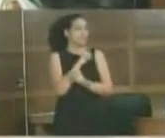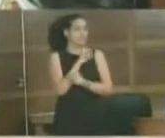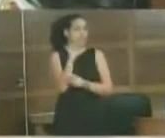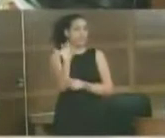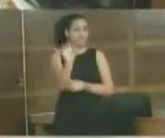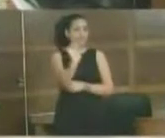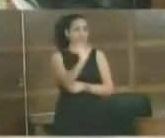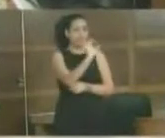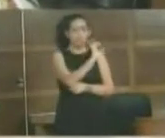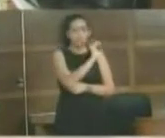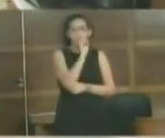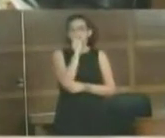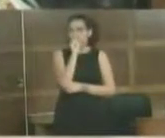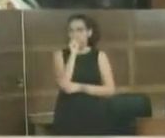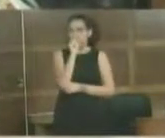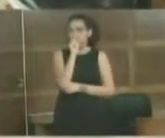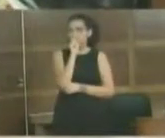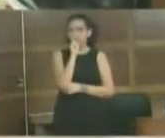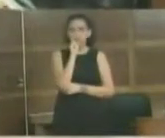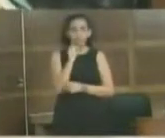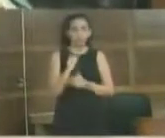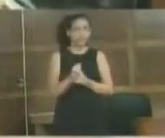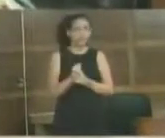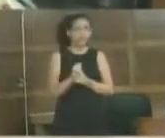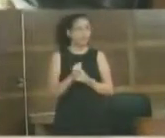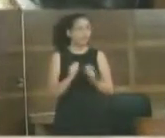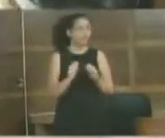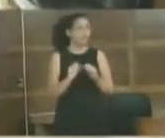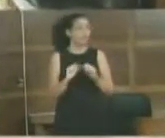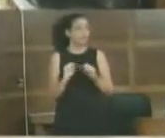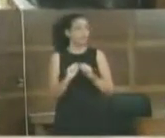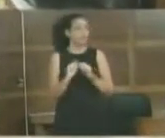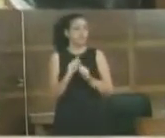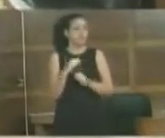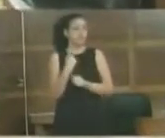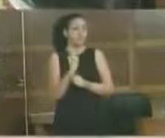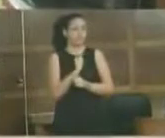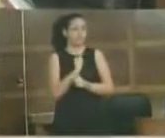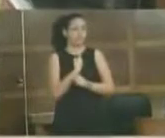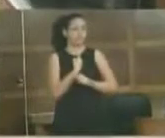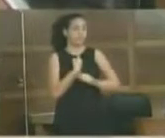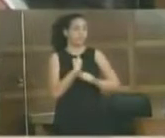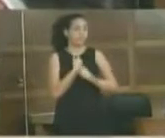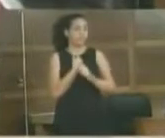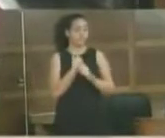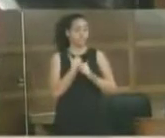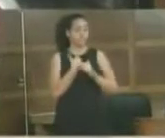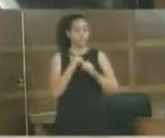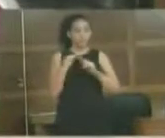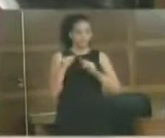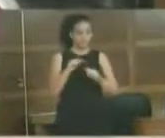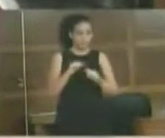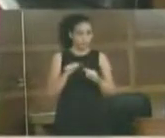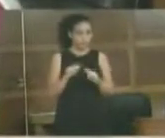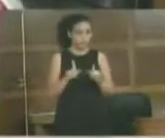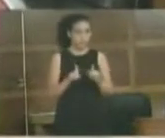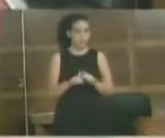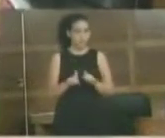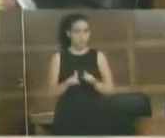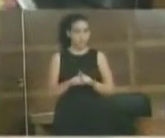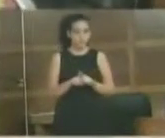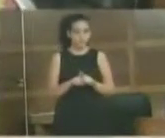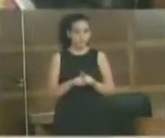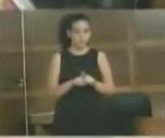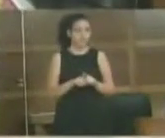de nós, se cada um de nós fizermos a nossa parte também, né?